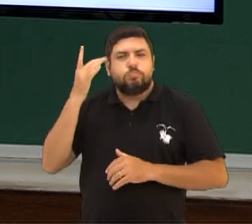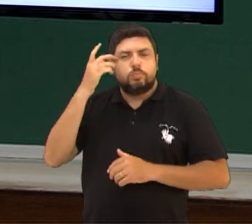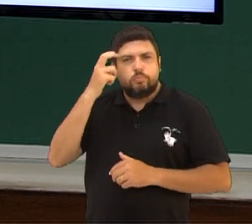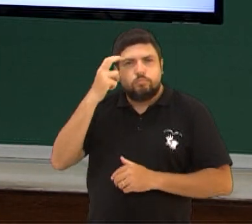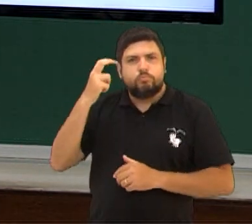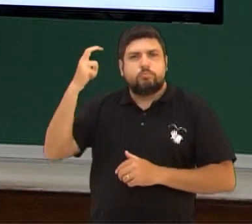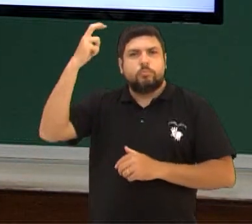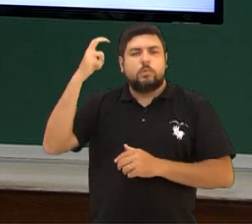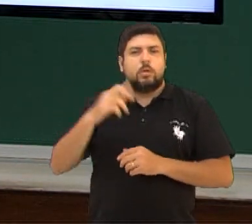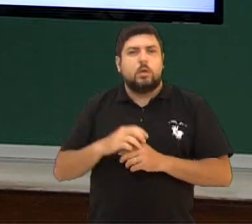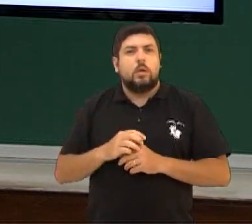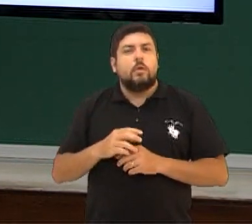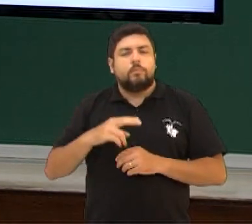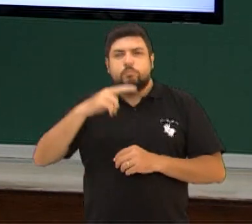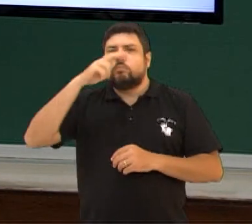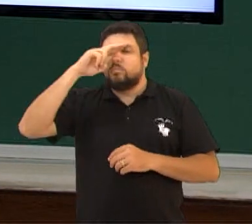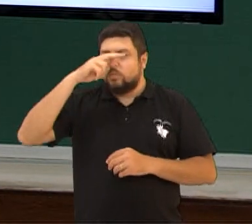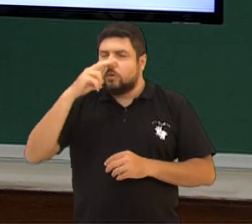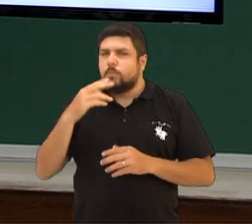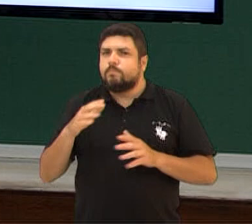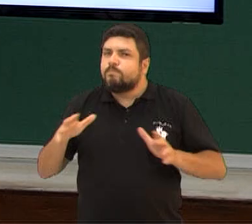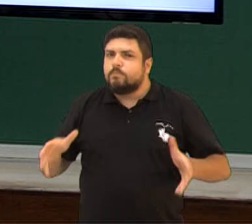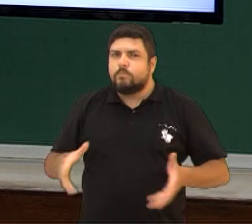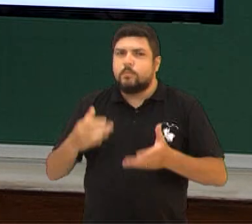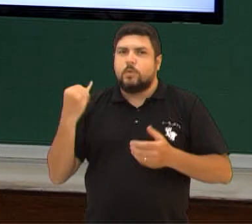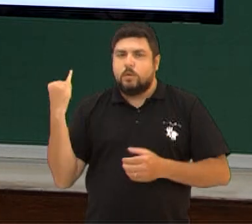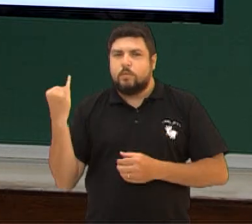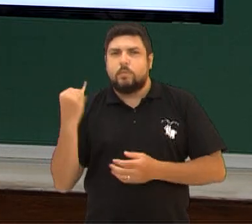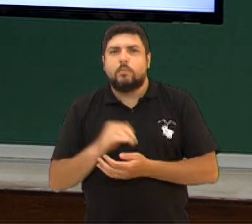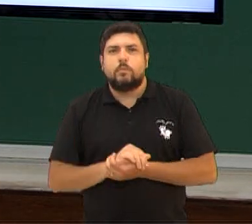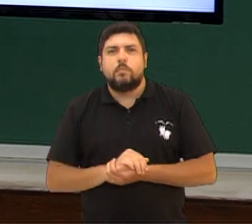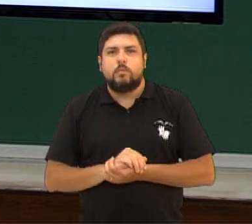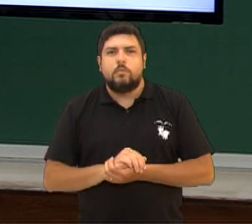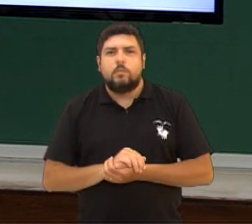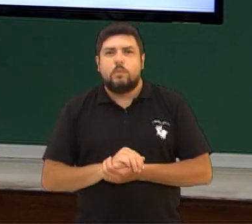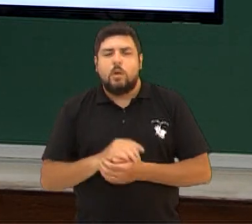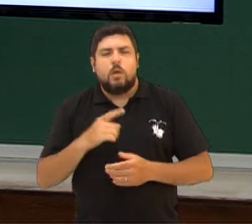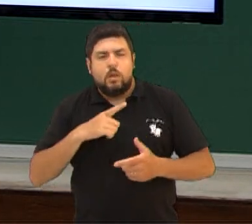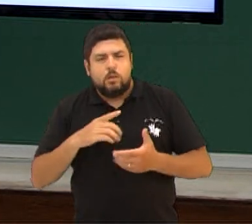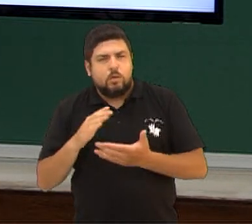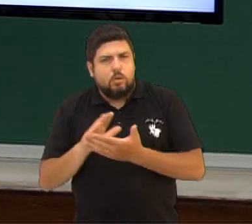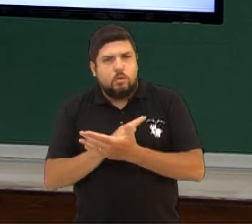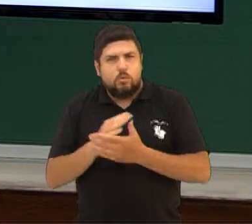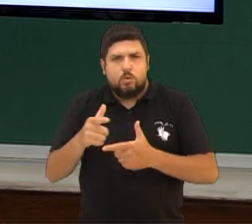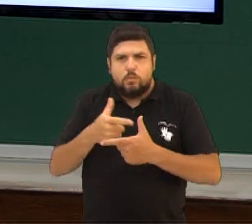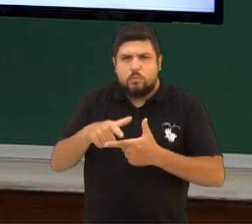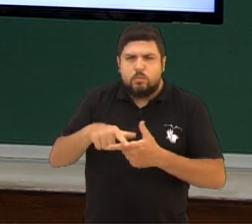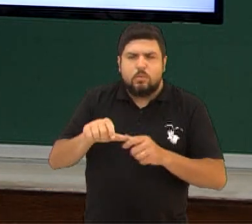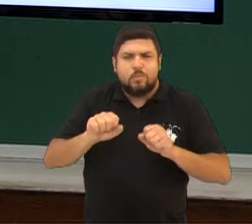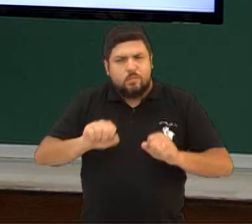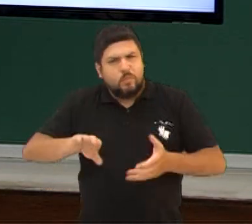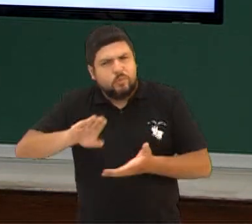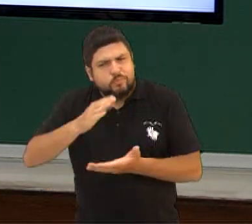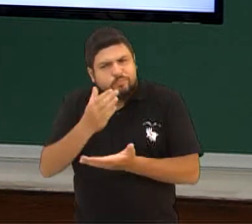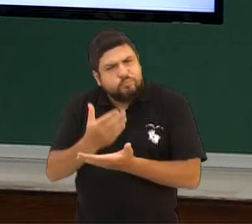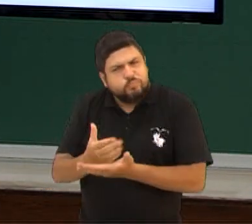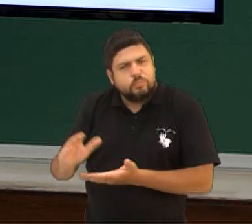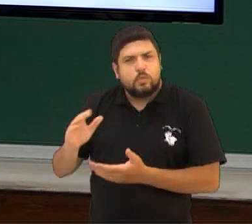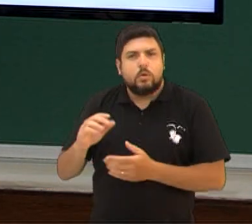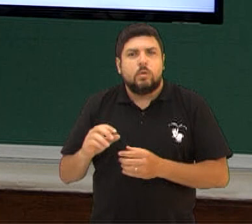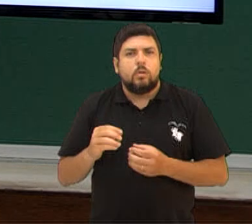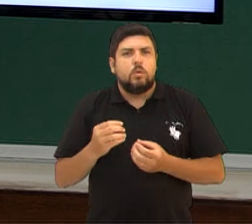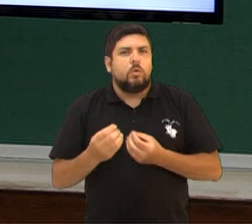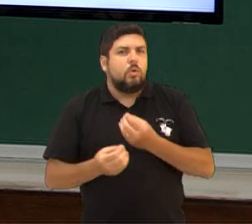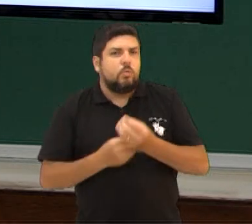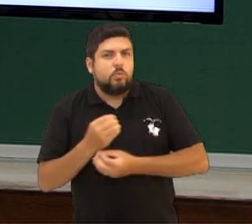com muita importância. Tem alguns problemas apontados pelos seus críticos, que isso pode ser excludente, e conforme você